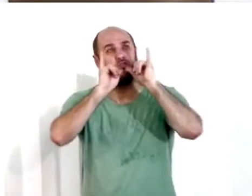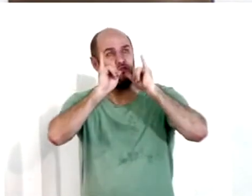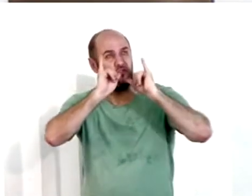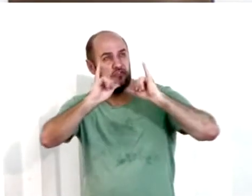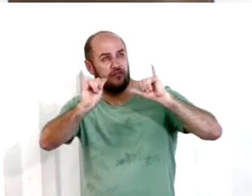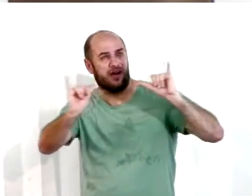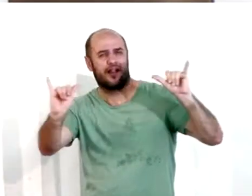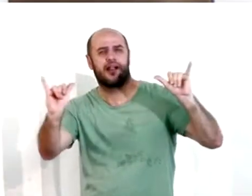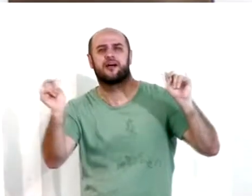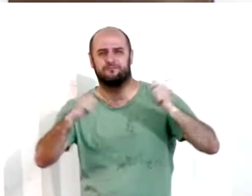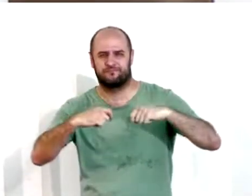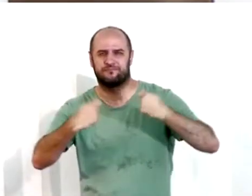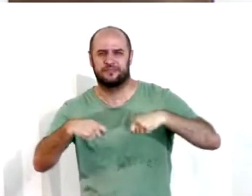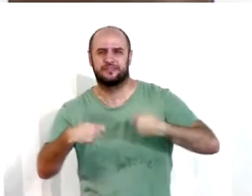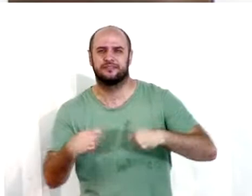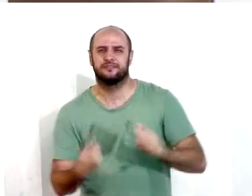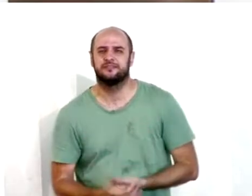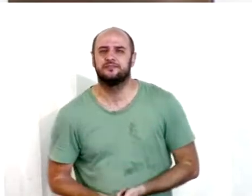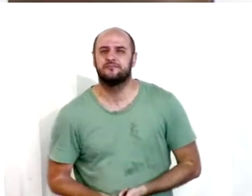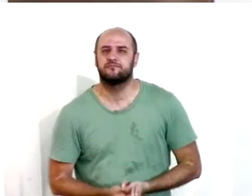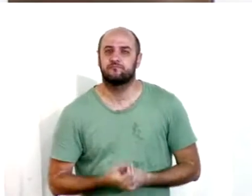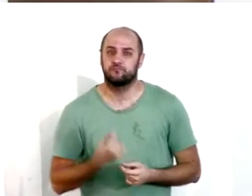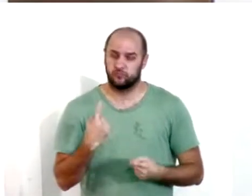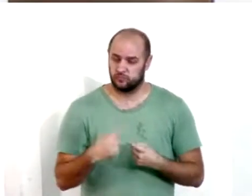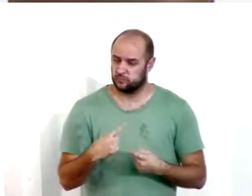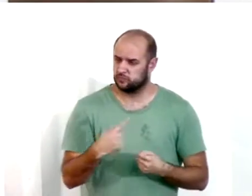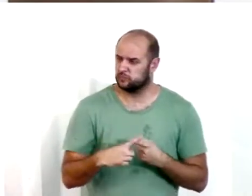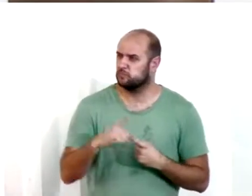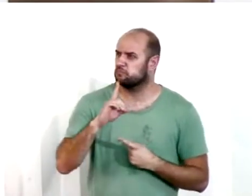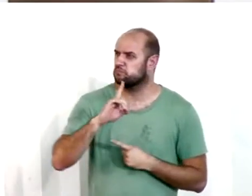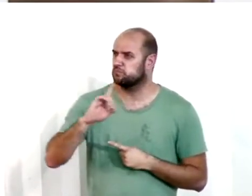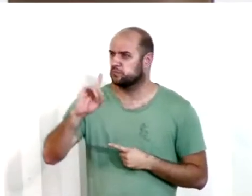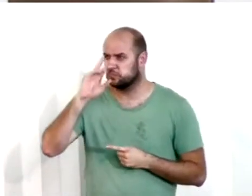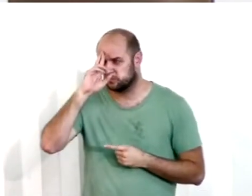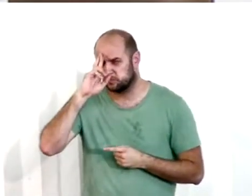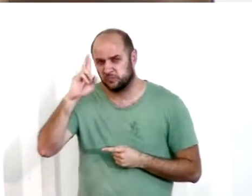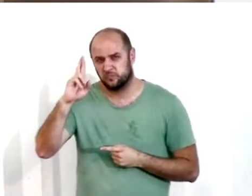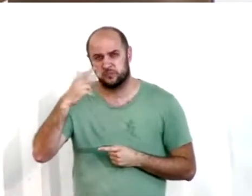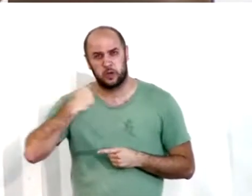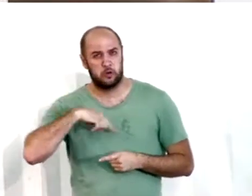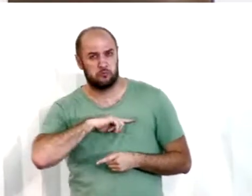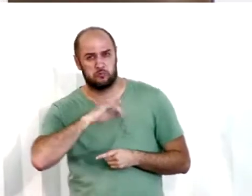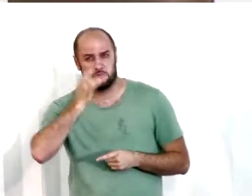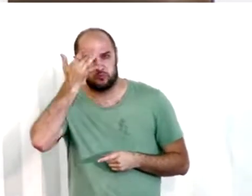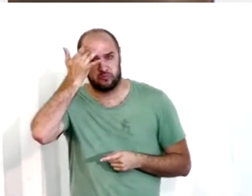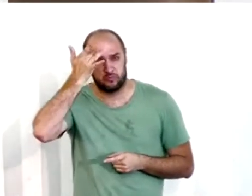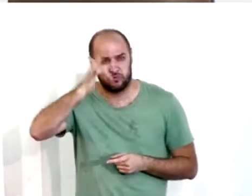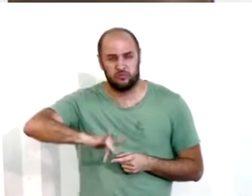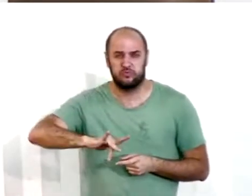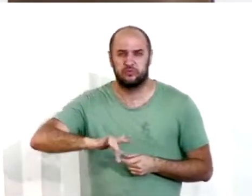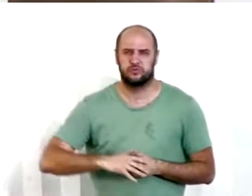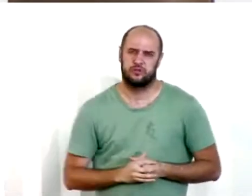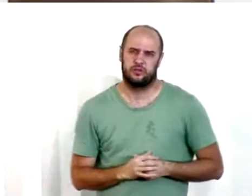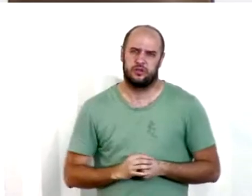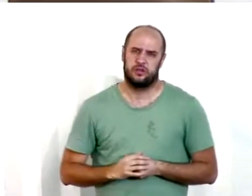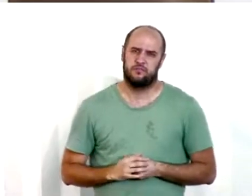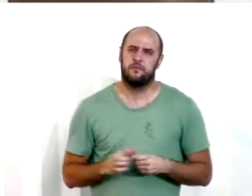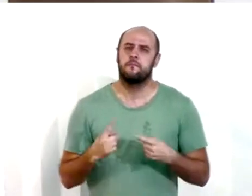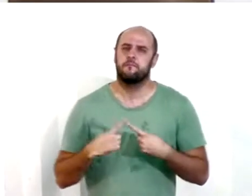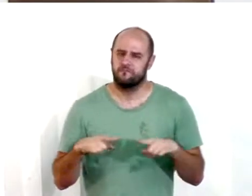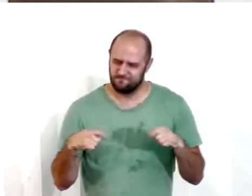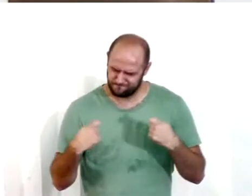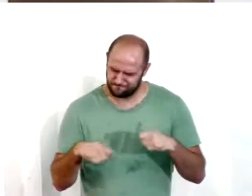falar, porque Deus tem os seus, e nós não sabemos quem são, mas nós